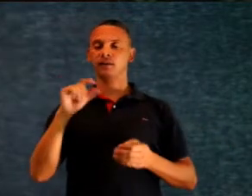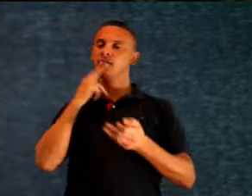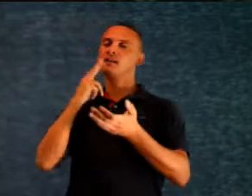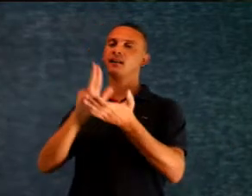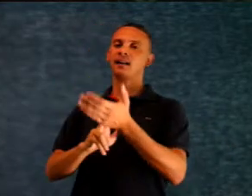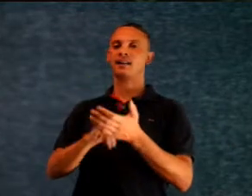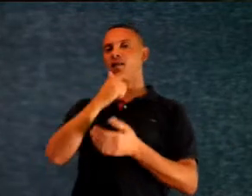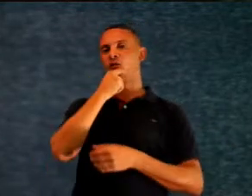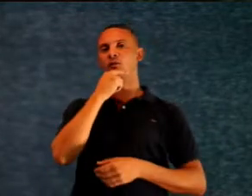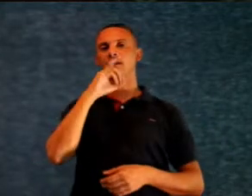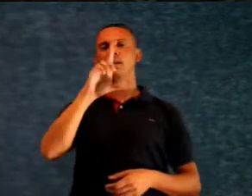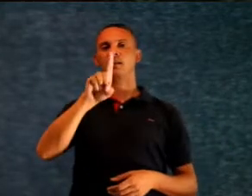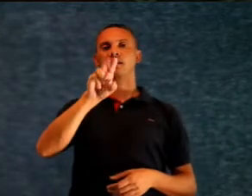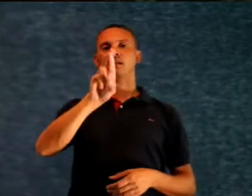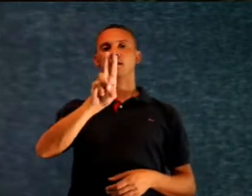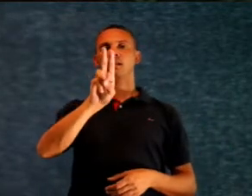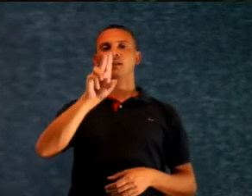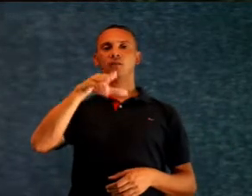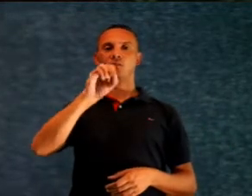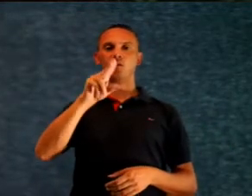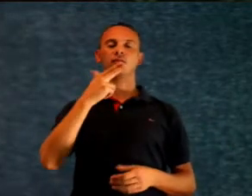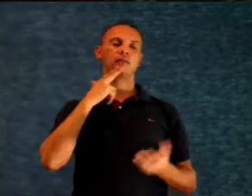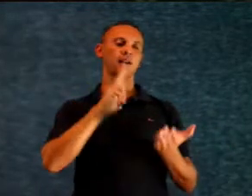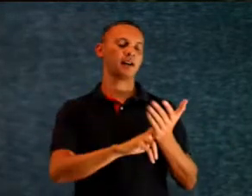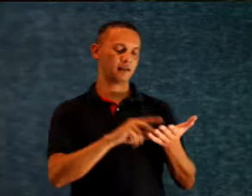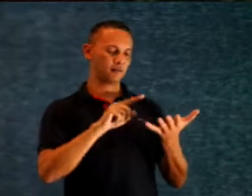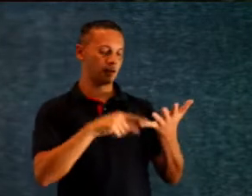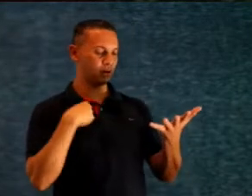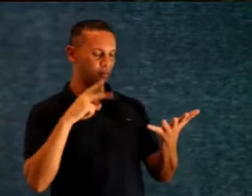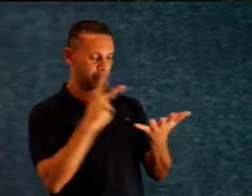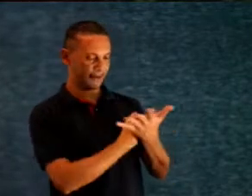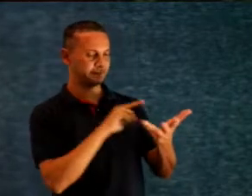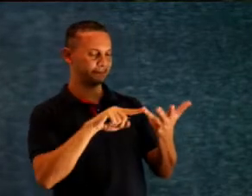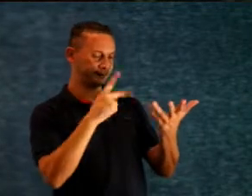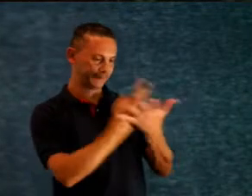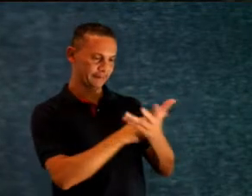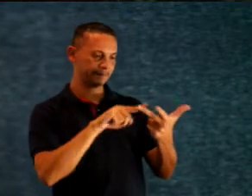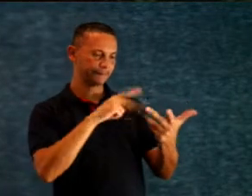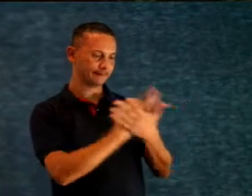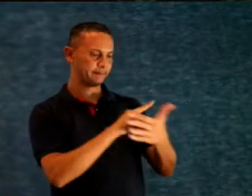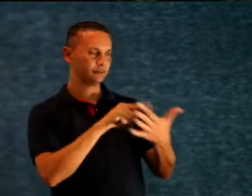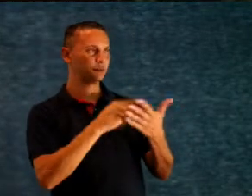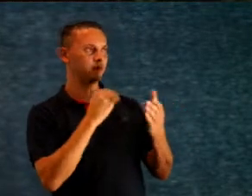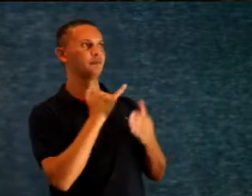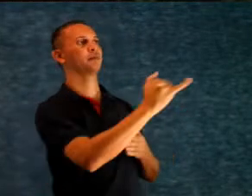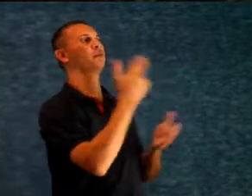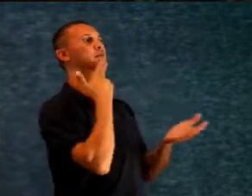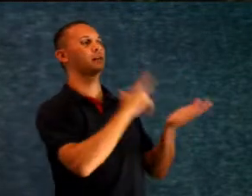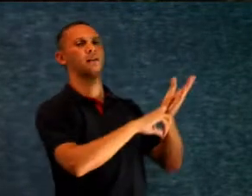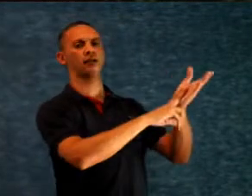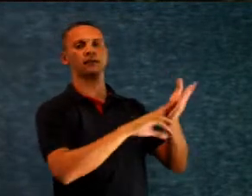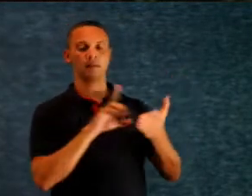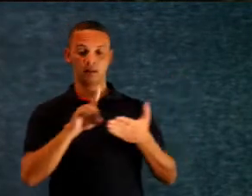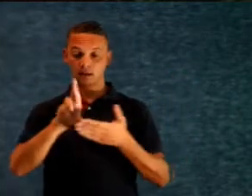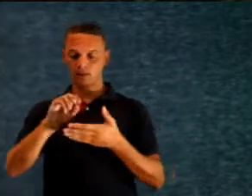para Drummond contando todos os meus defeitos e acho que a minha honestidade conquistou o Drummond. Acho que ele